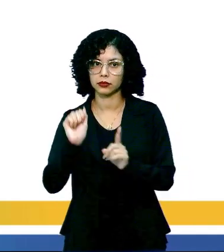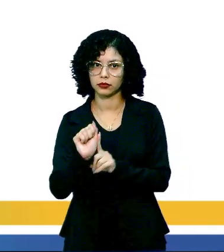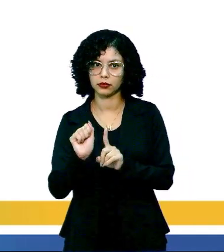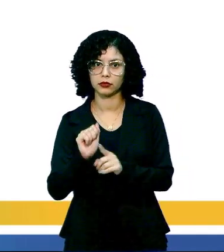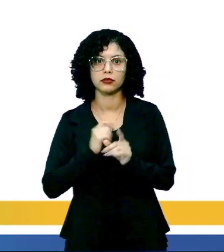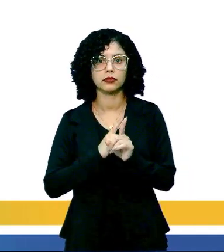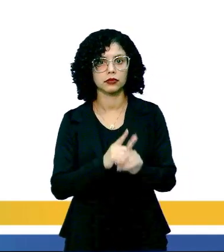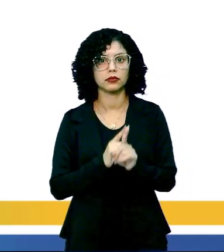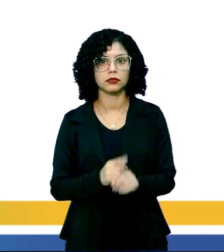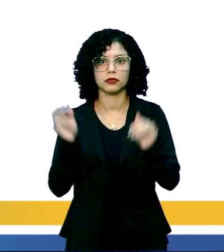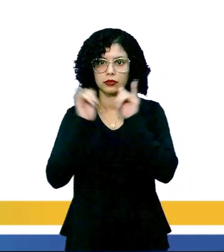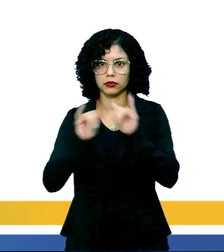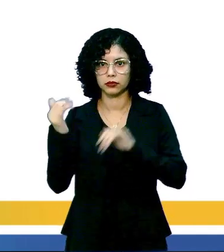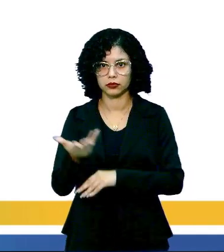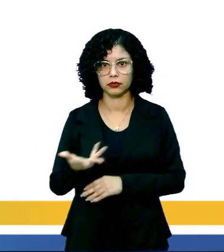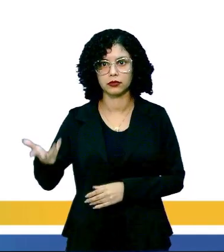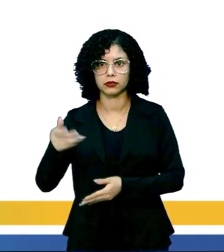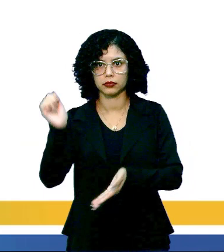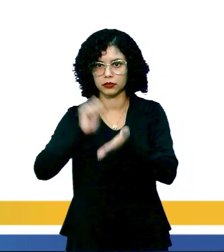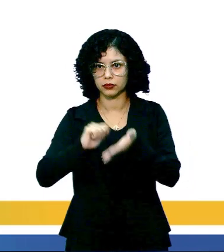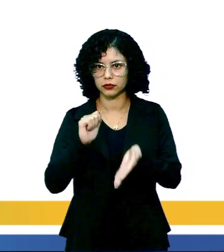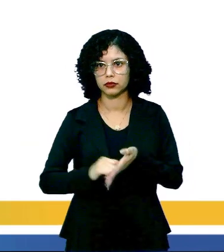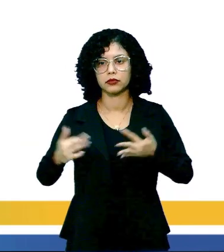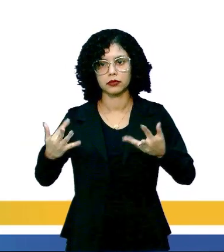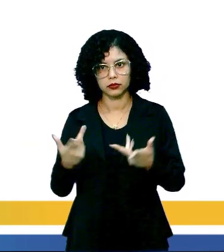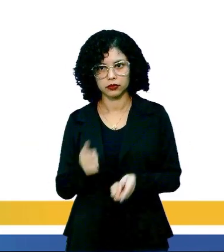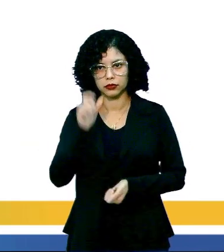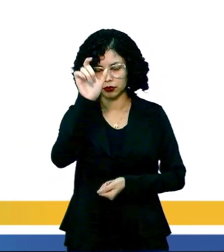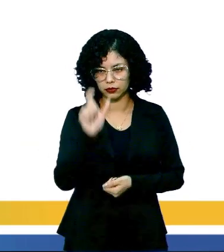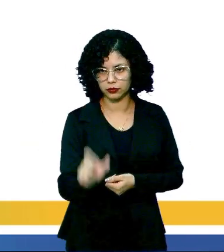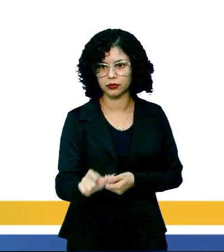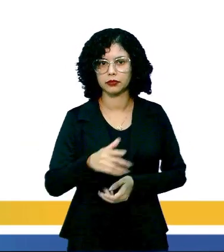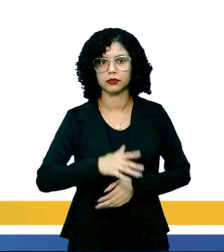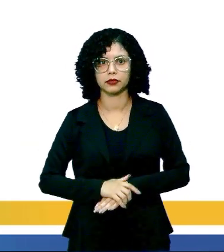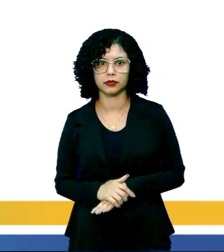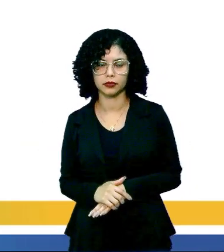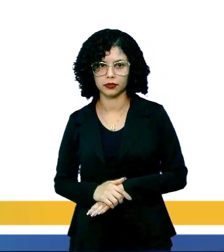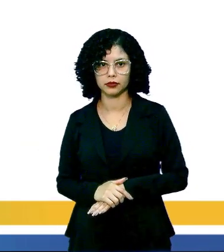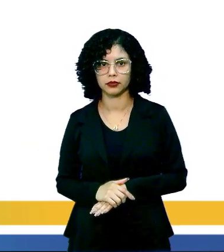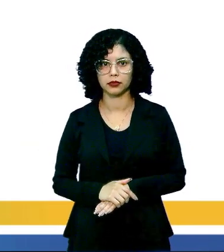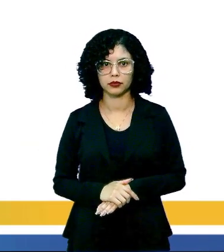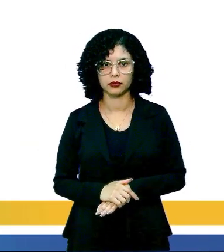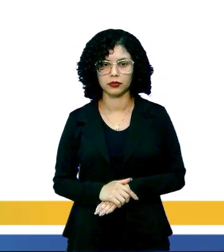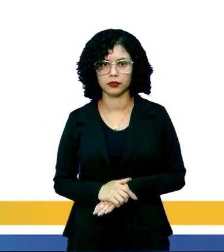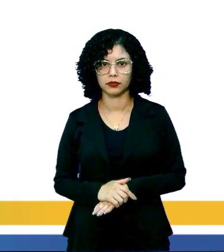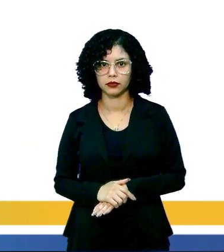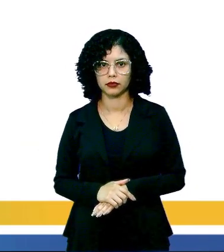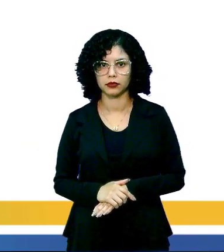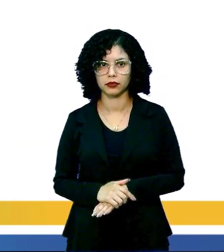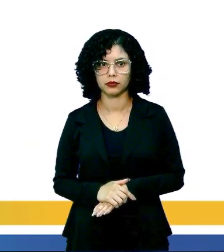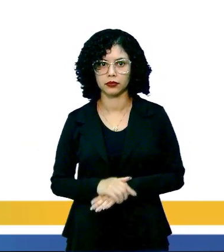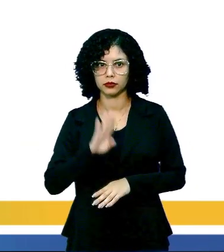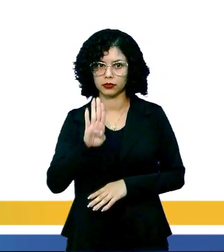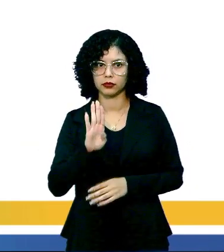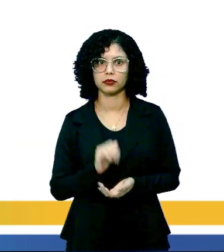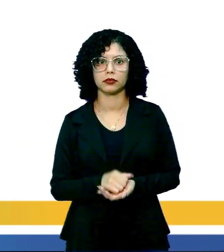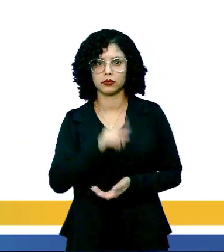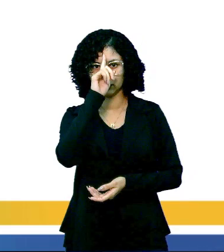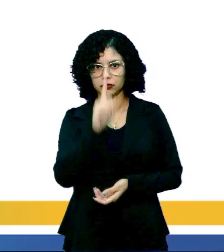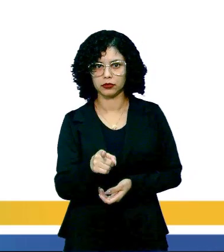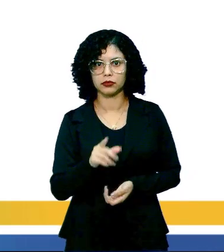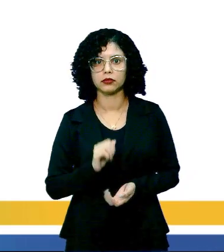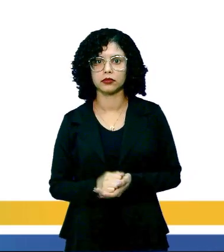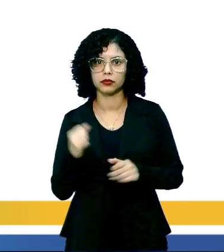letra A. Segmentação de enunciados baseado na descrição dos hábitos do personagem. Letra